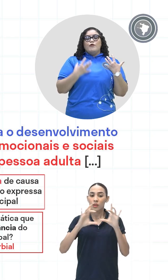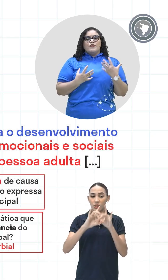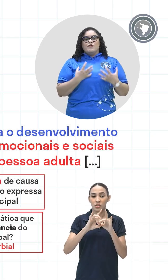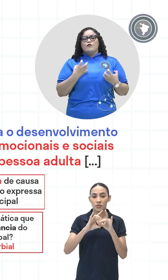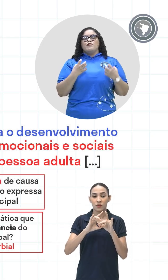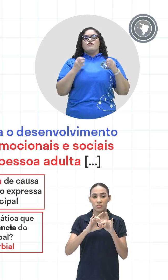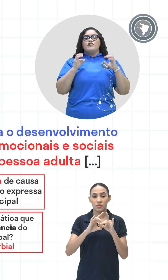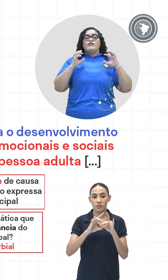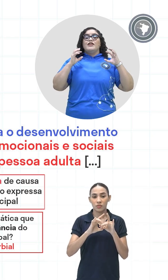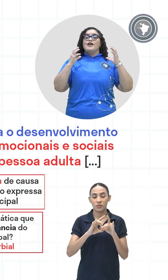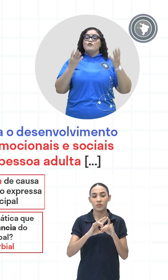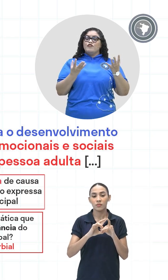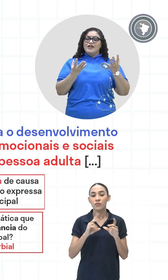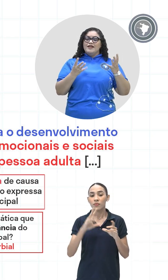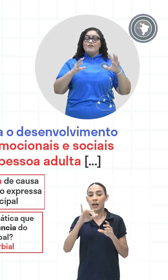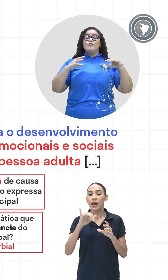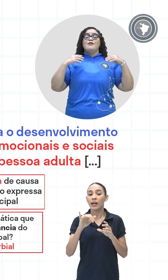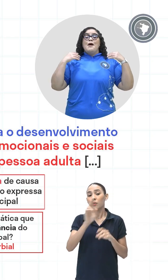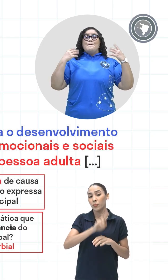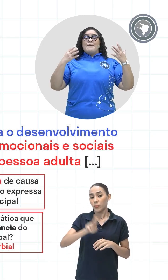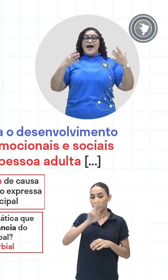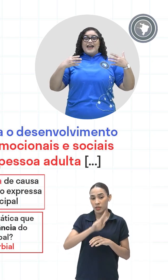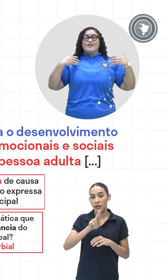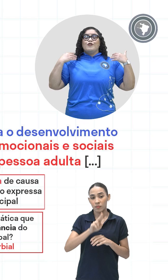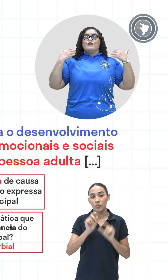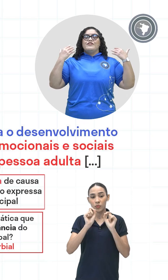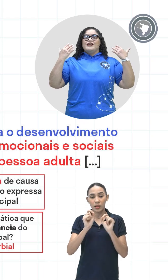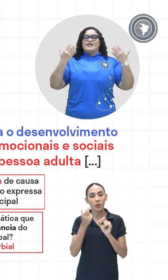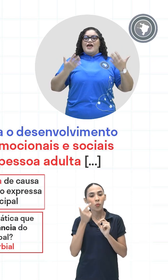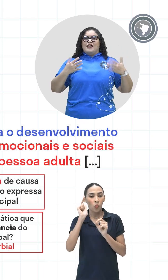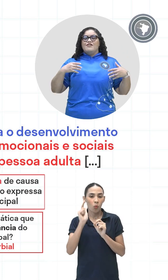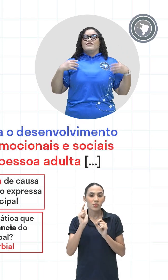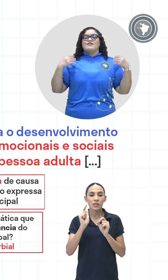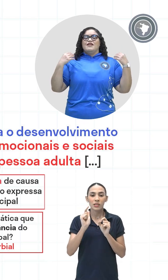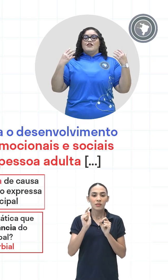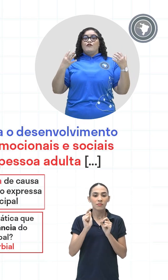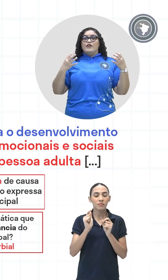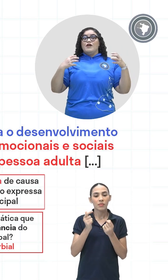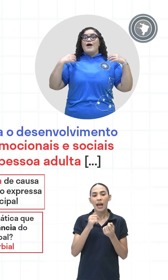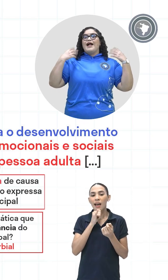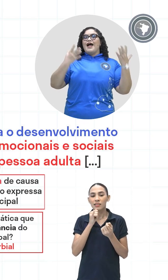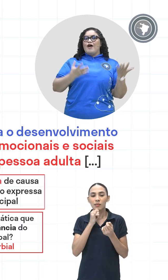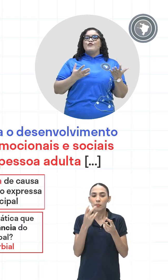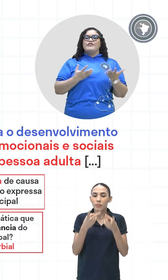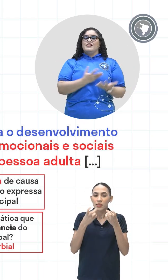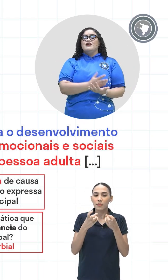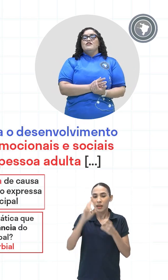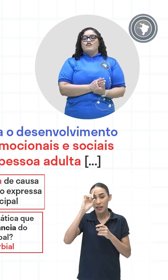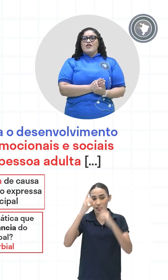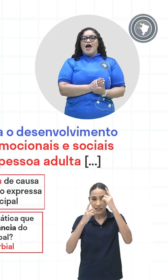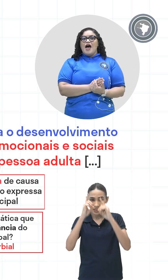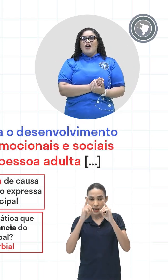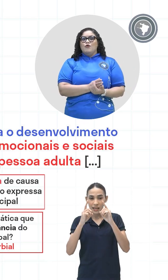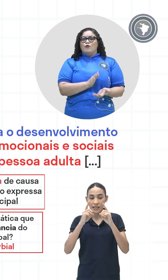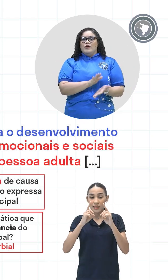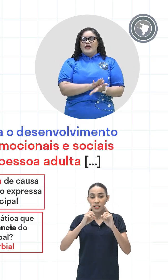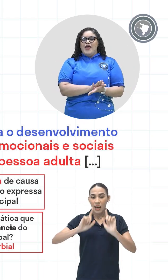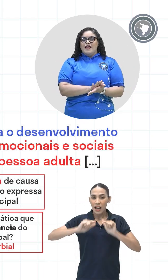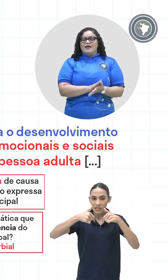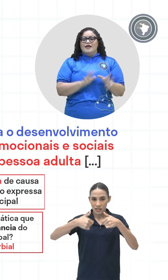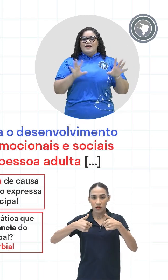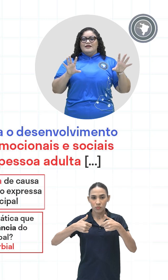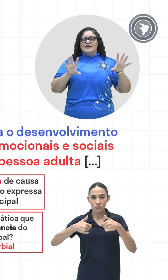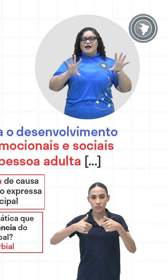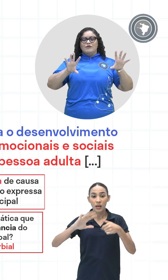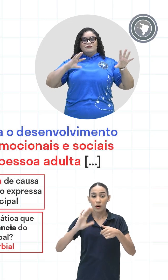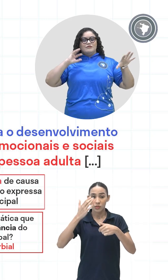uma locução conjuntiva que eu utilizo para introduzir ideias que significam a causa de algo,